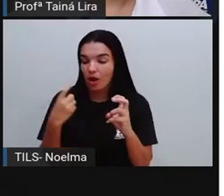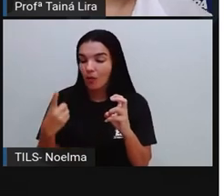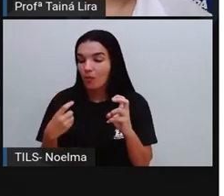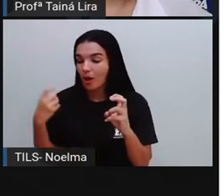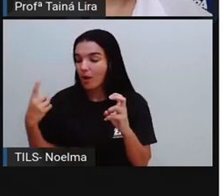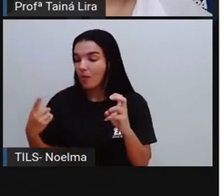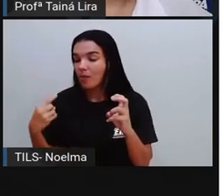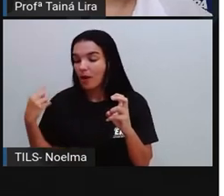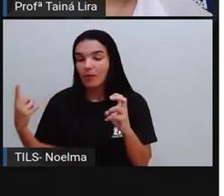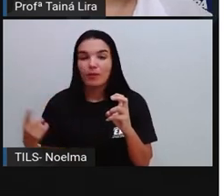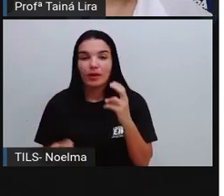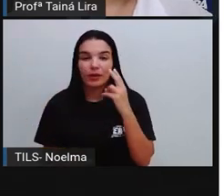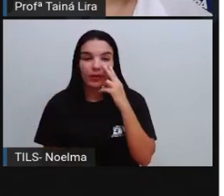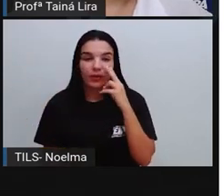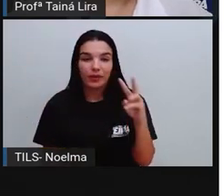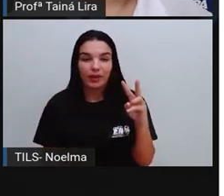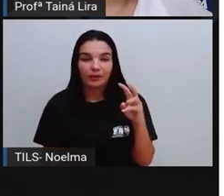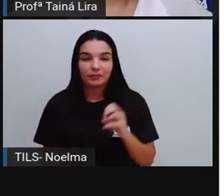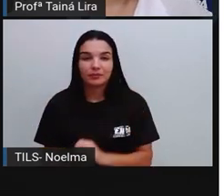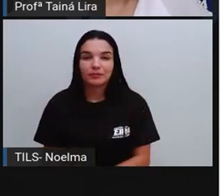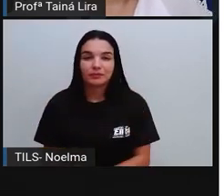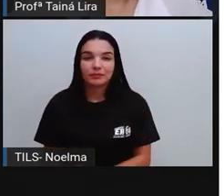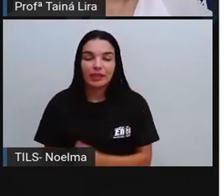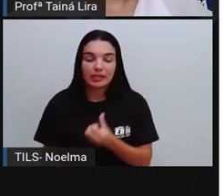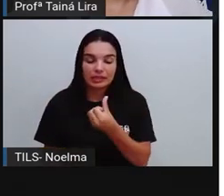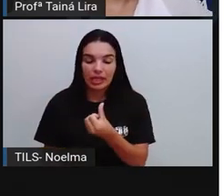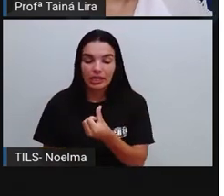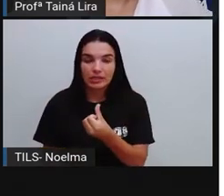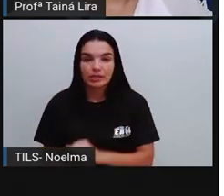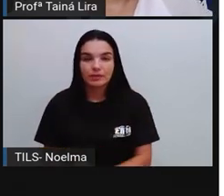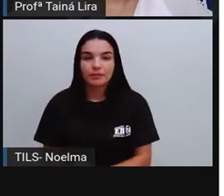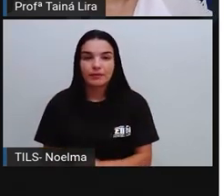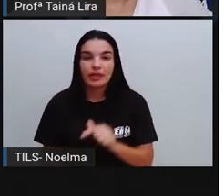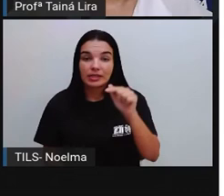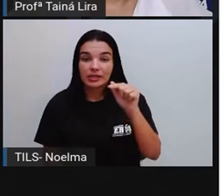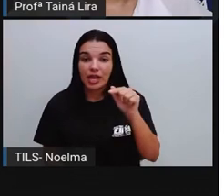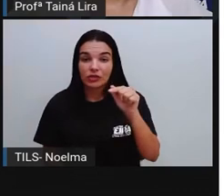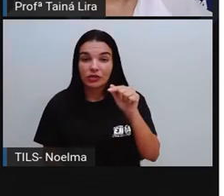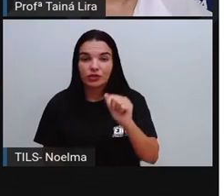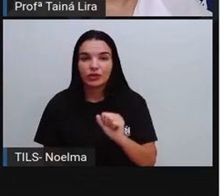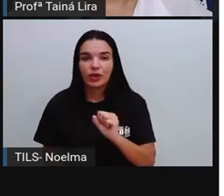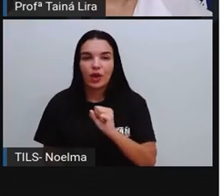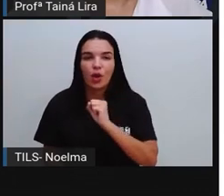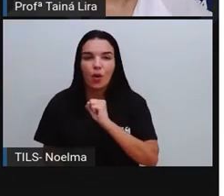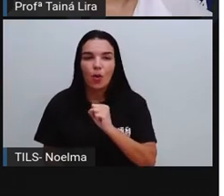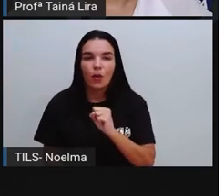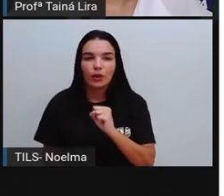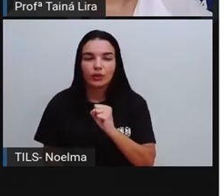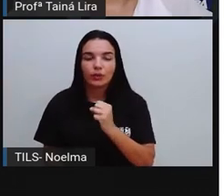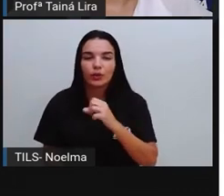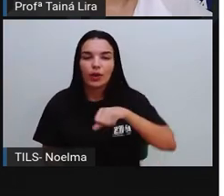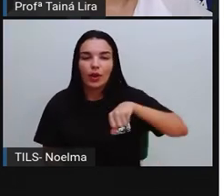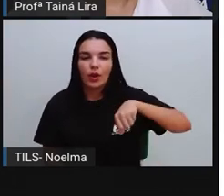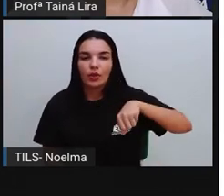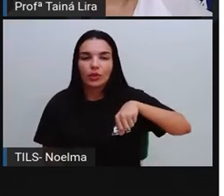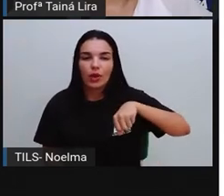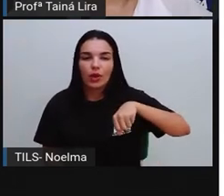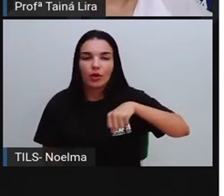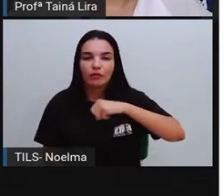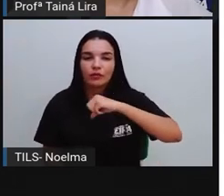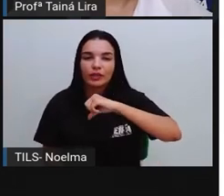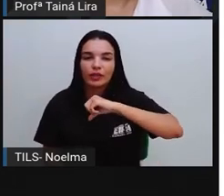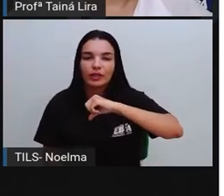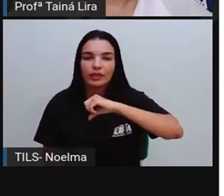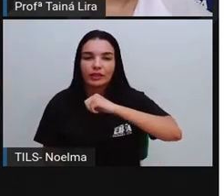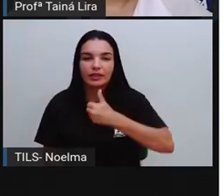Então, conta aqui com a Pro, 5, 6, 7, 8,